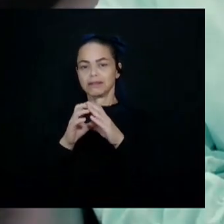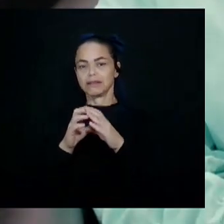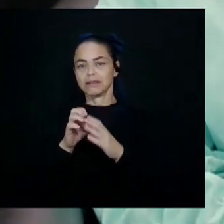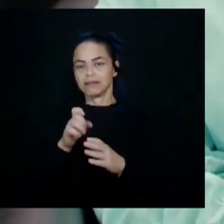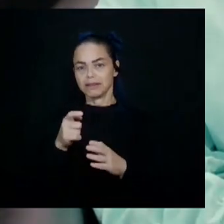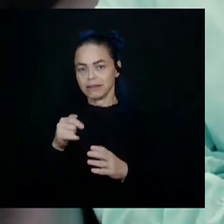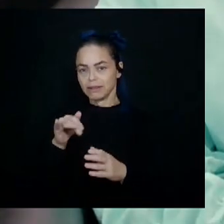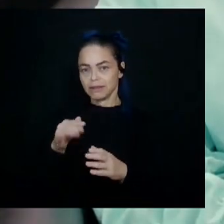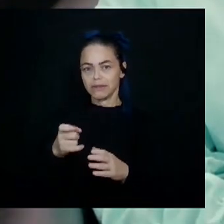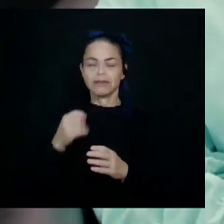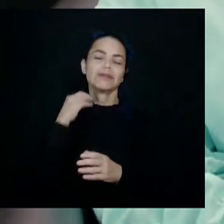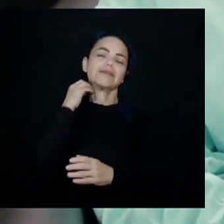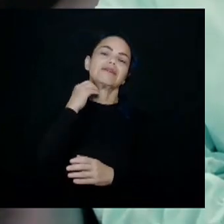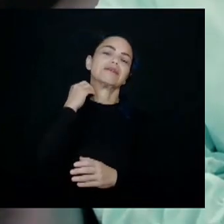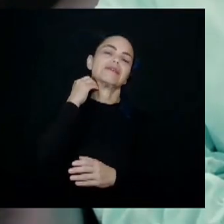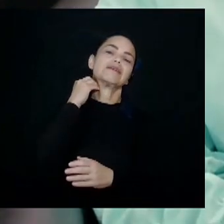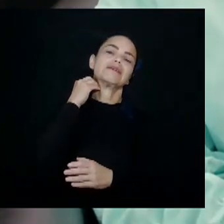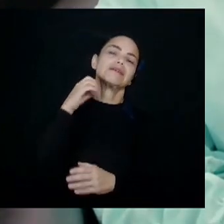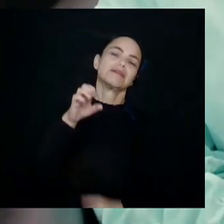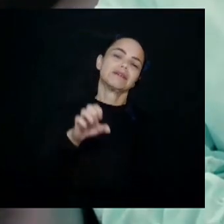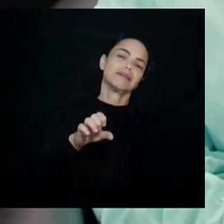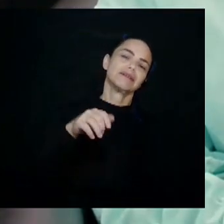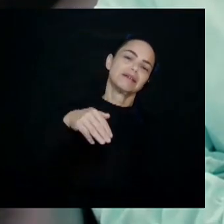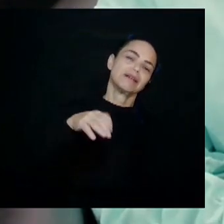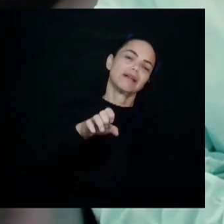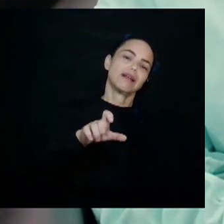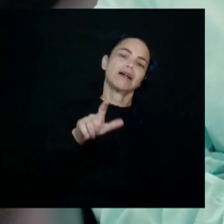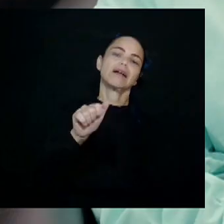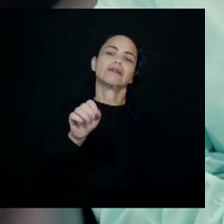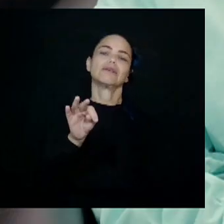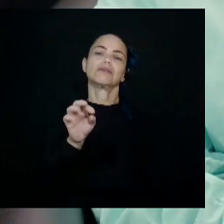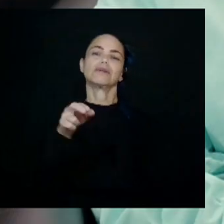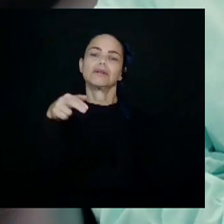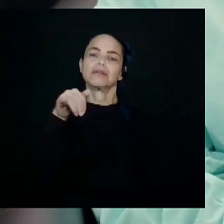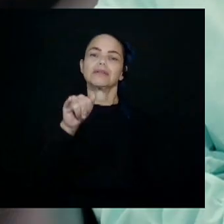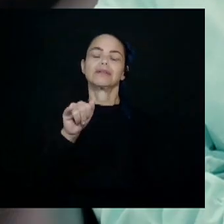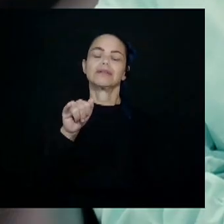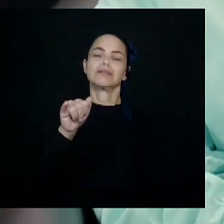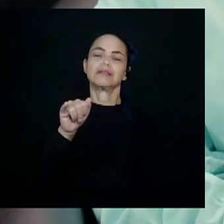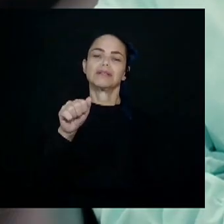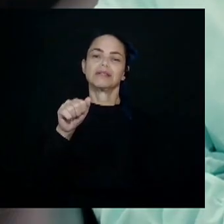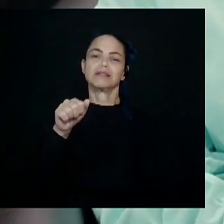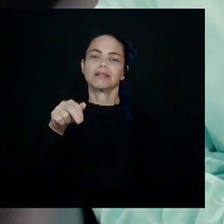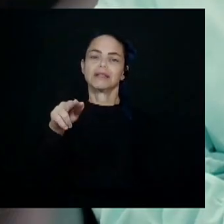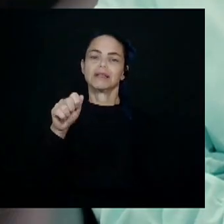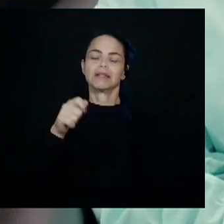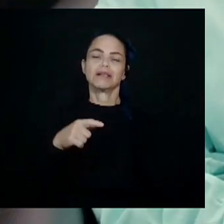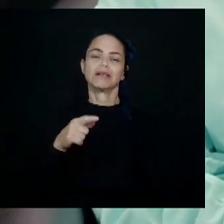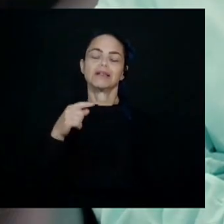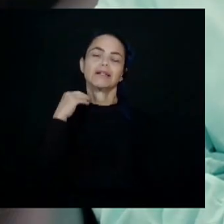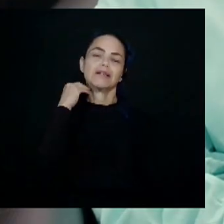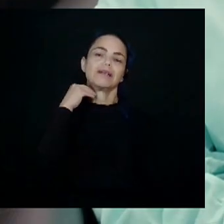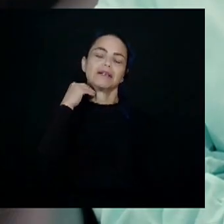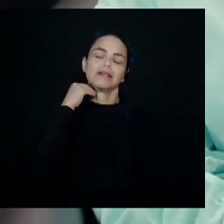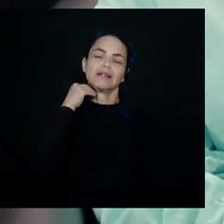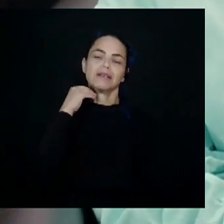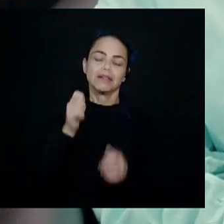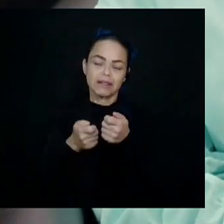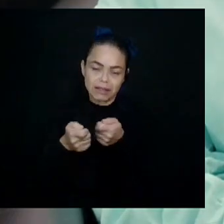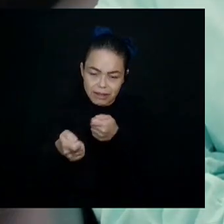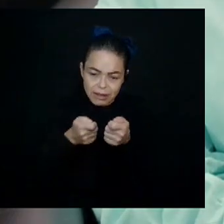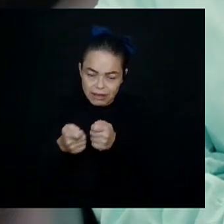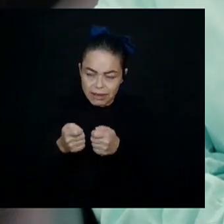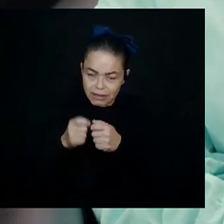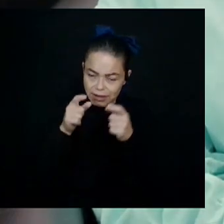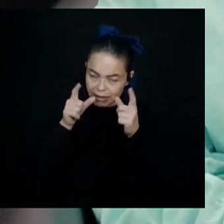A melatonina, que é um hormônio regulador do sono, também é produzida nessa